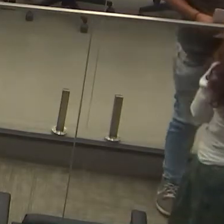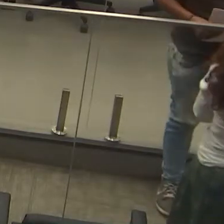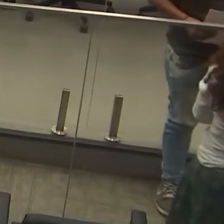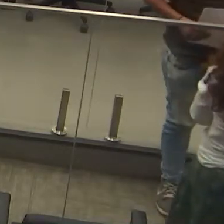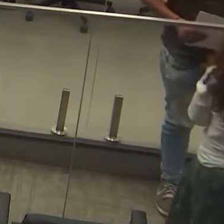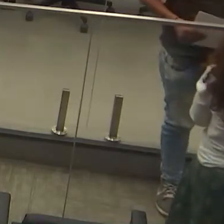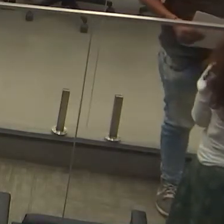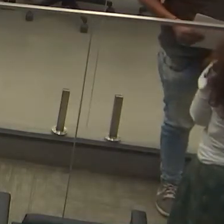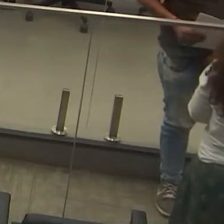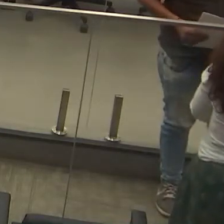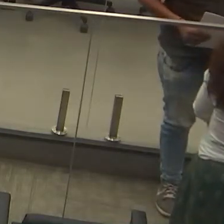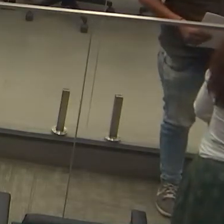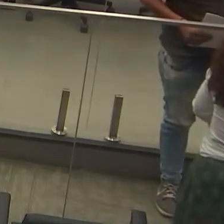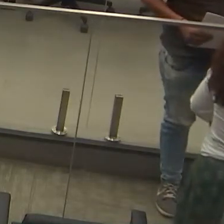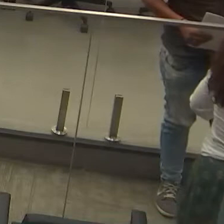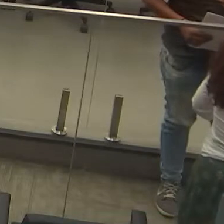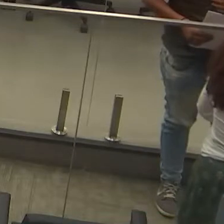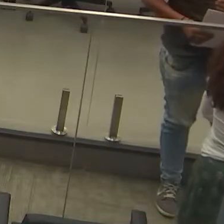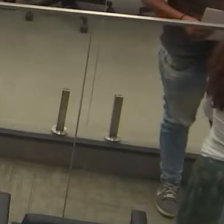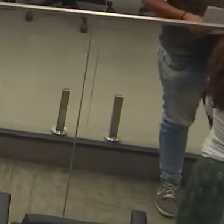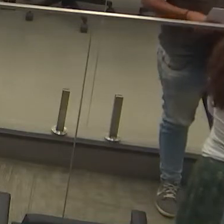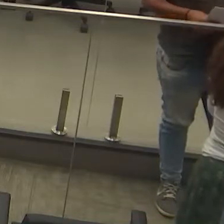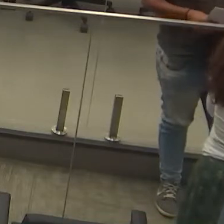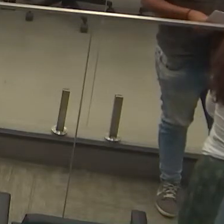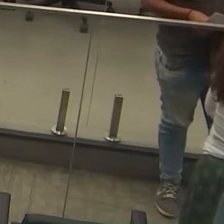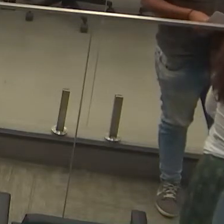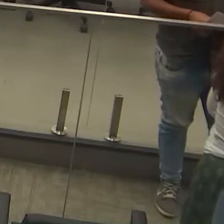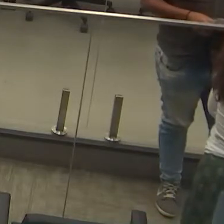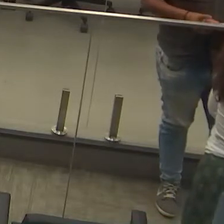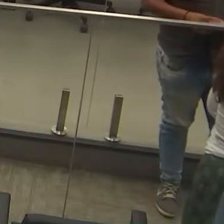a gente conversa com os vereadores.